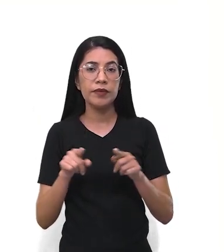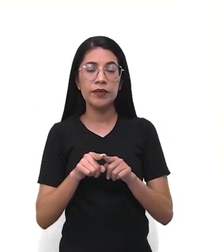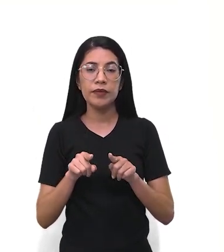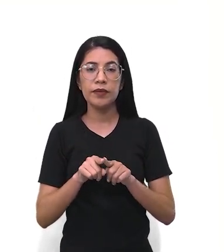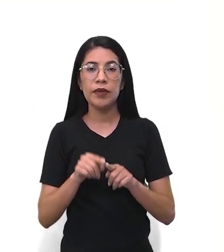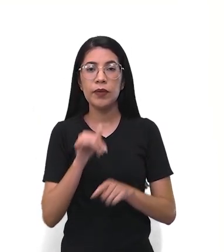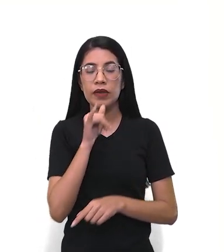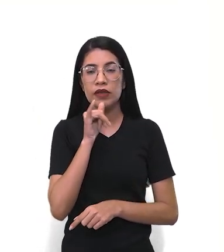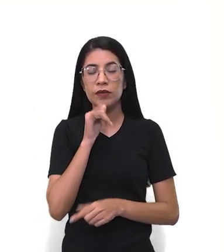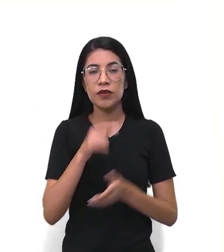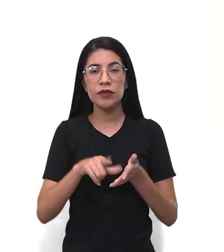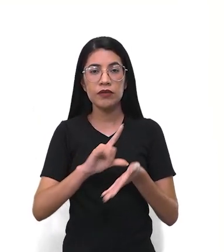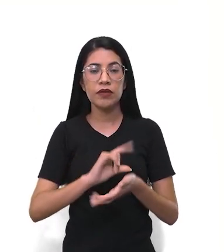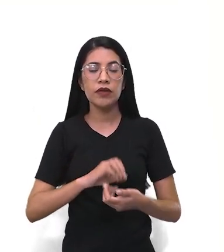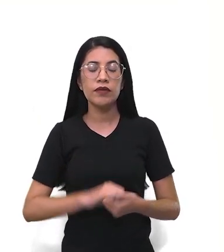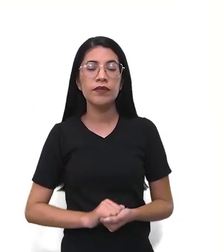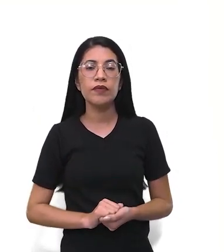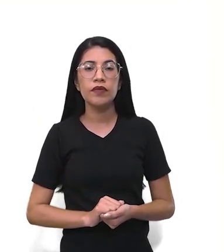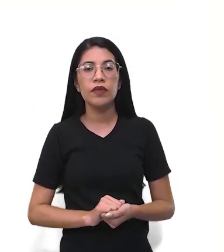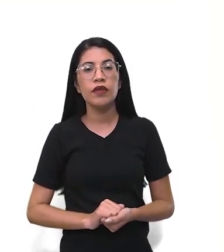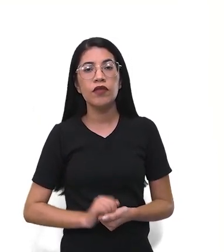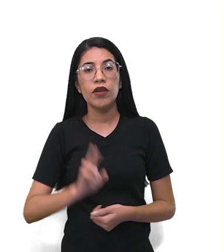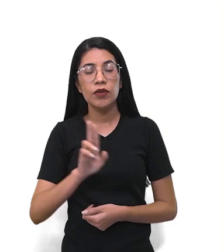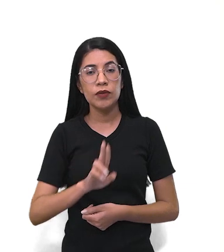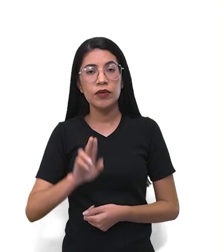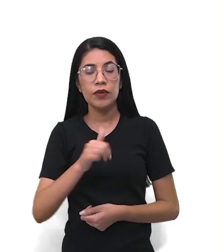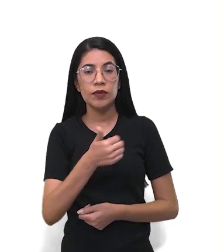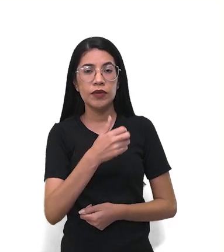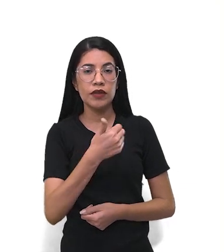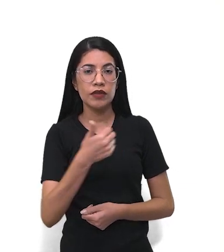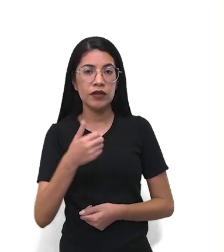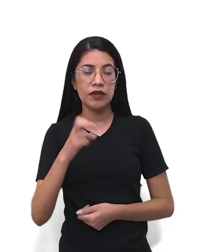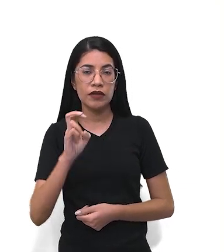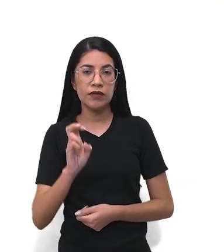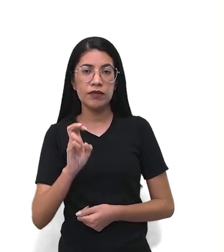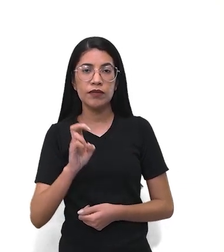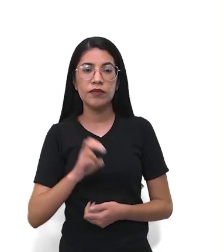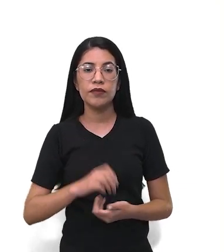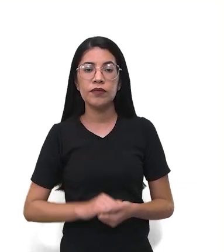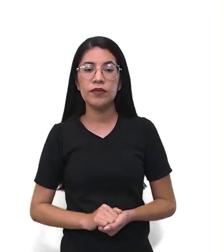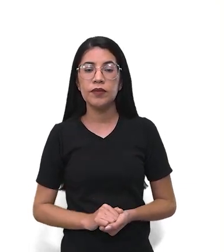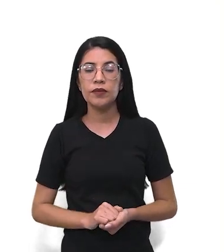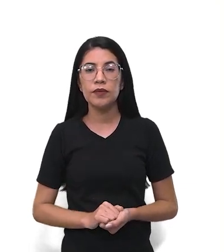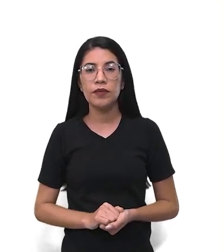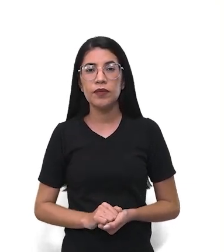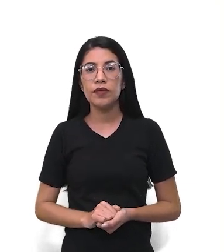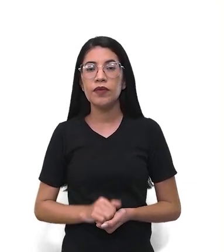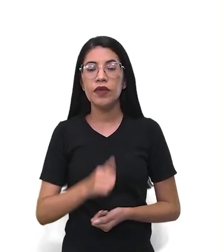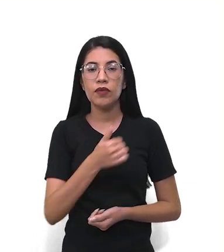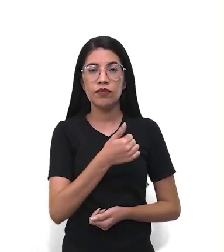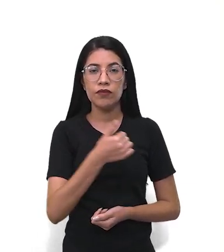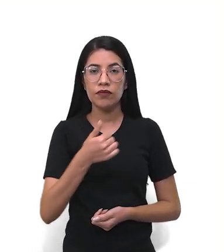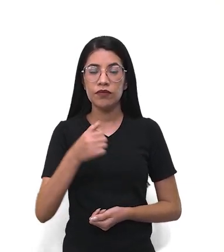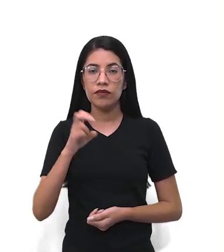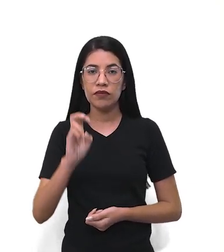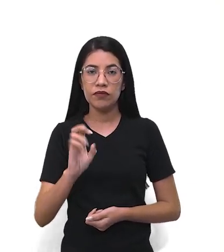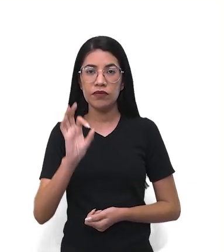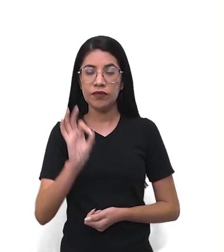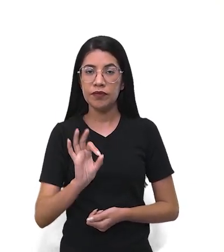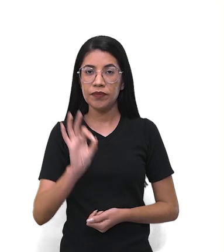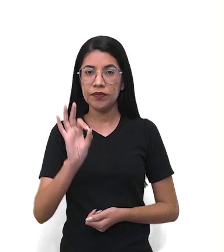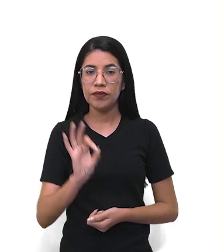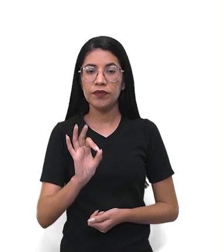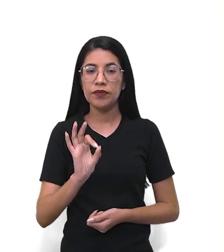pegar os 115, olha só, vamos pegar aqui os 115%,